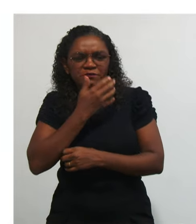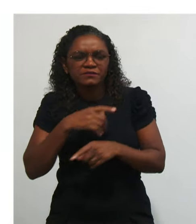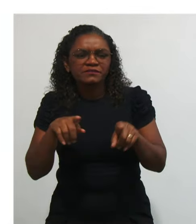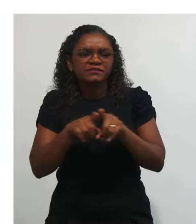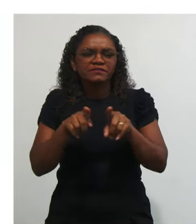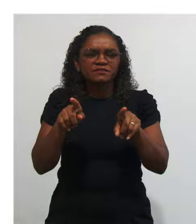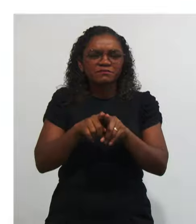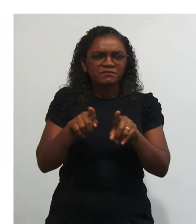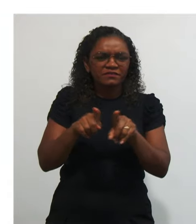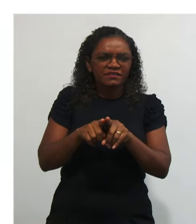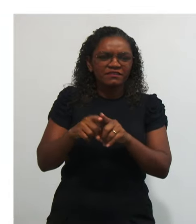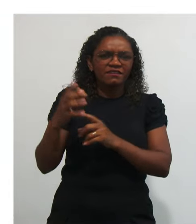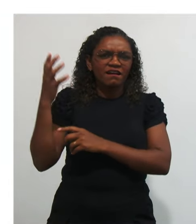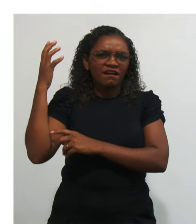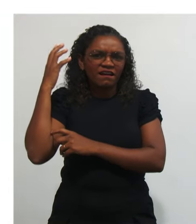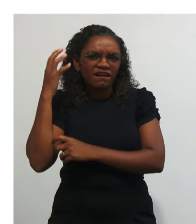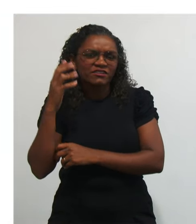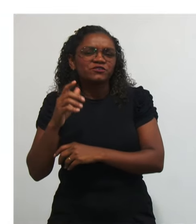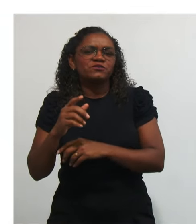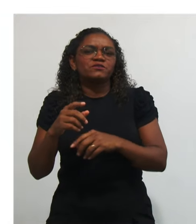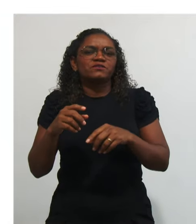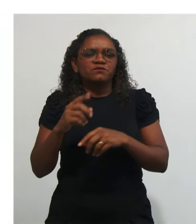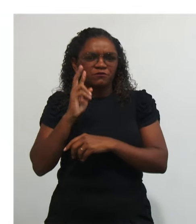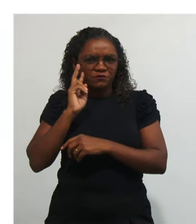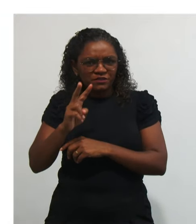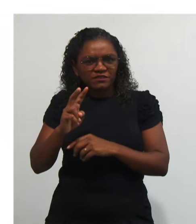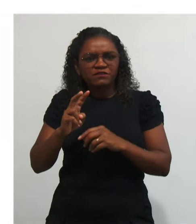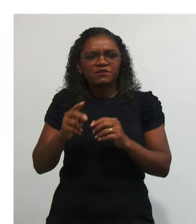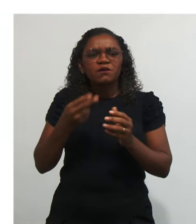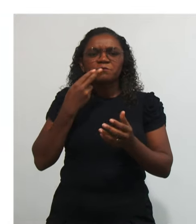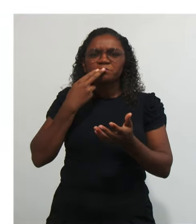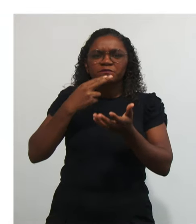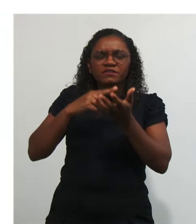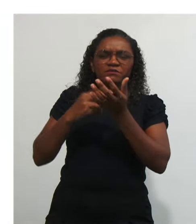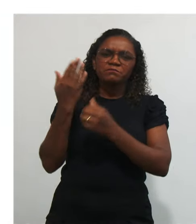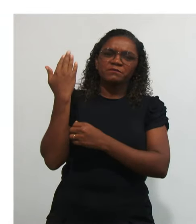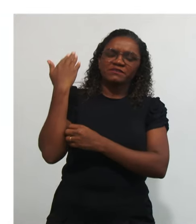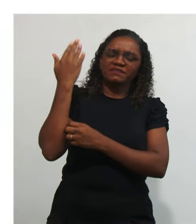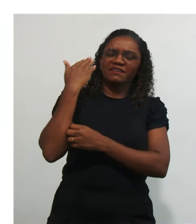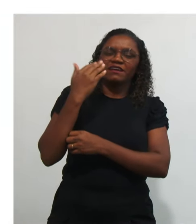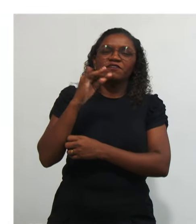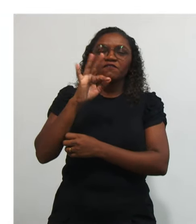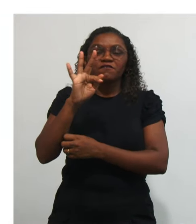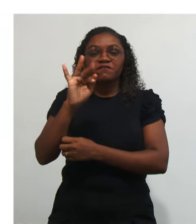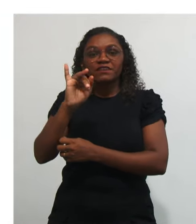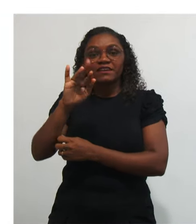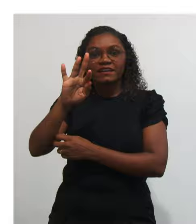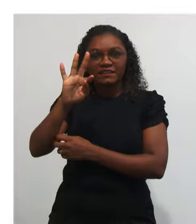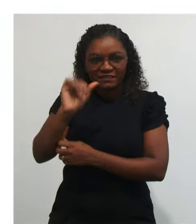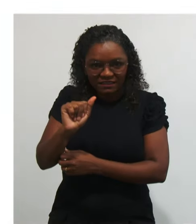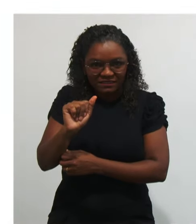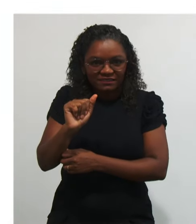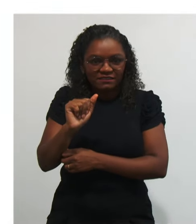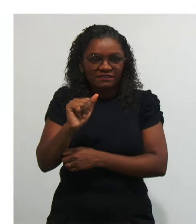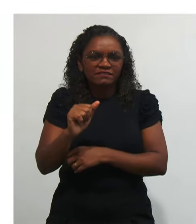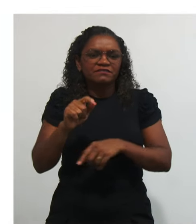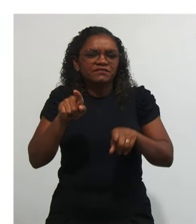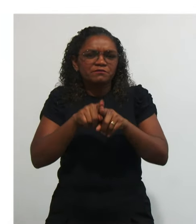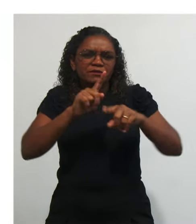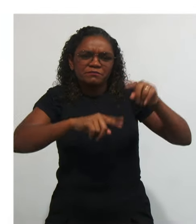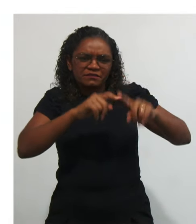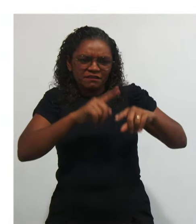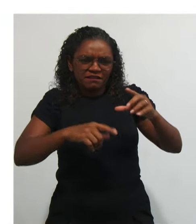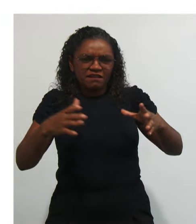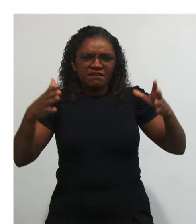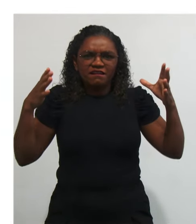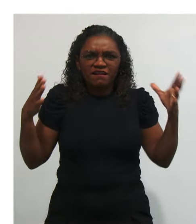aí alguns CDs fitas aqui na parte de baixo né outros aparelhos grandes aí com vários botões né